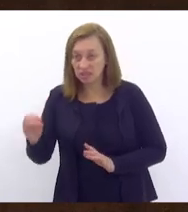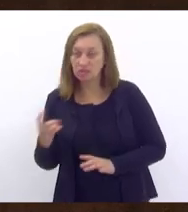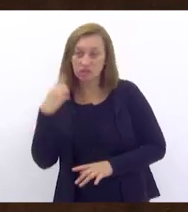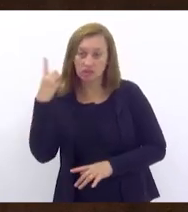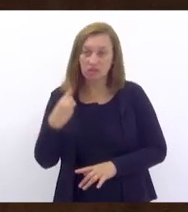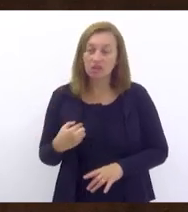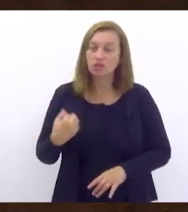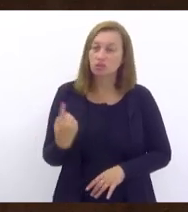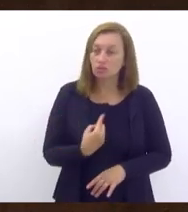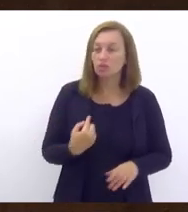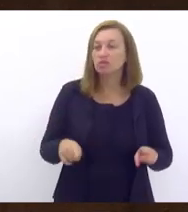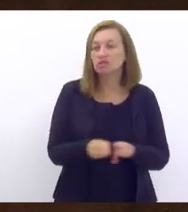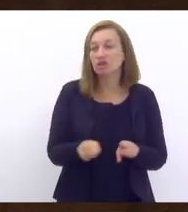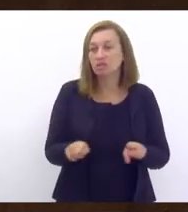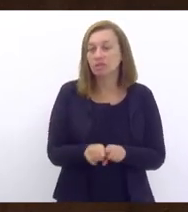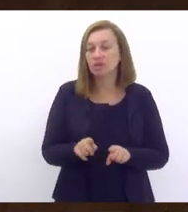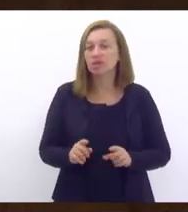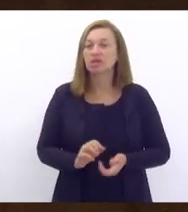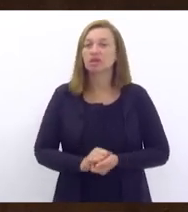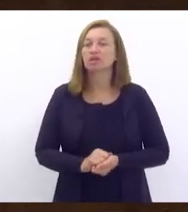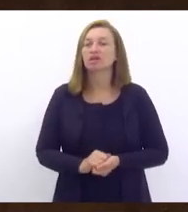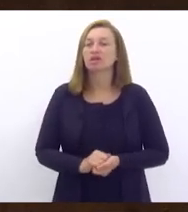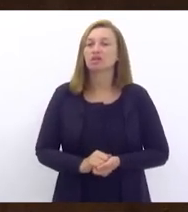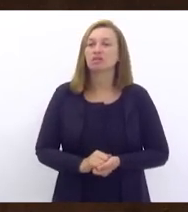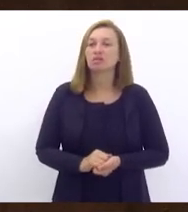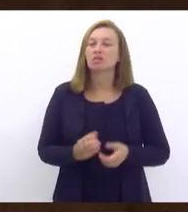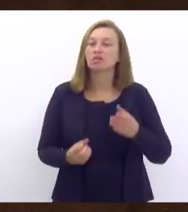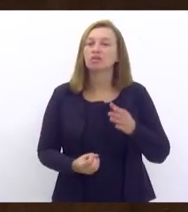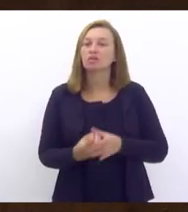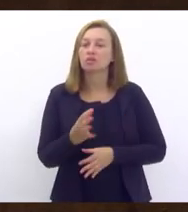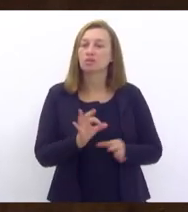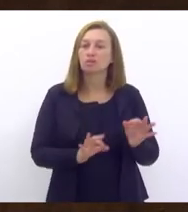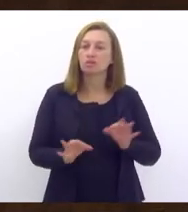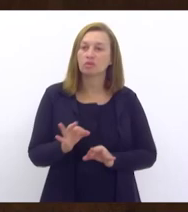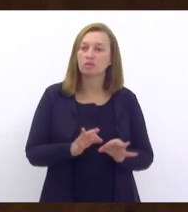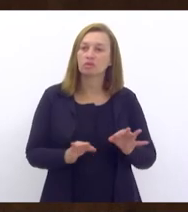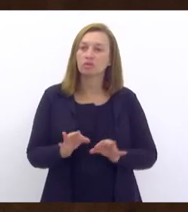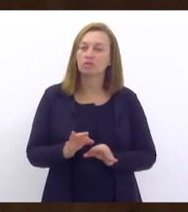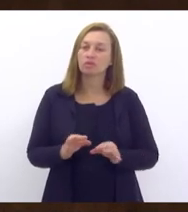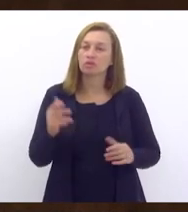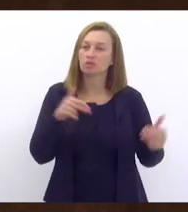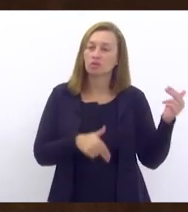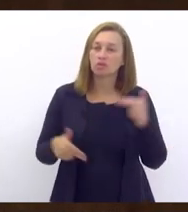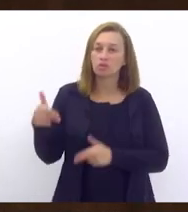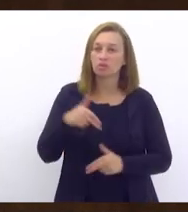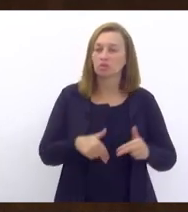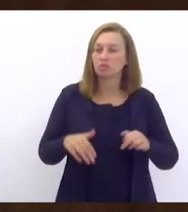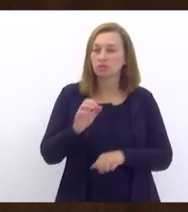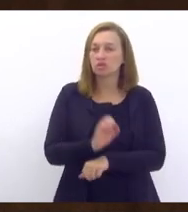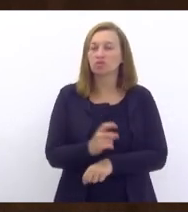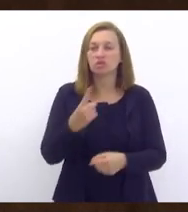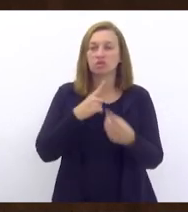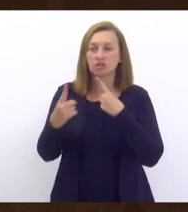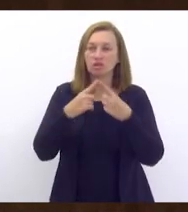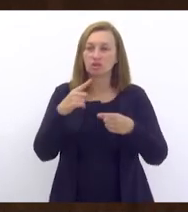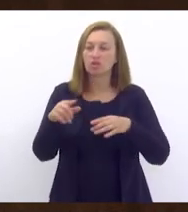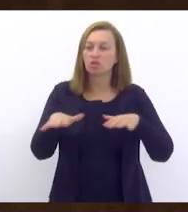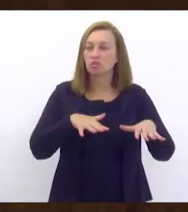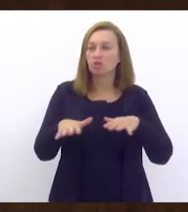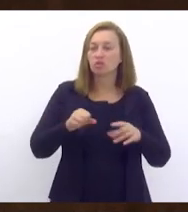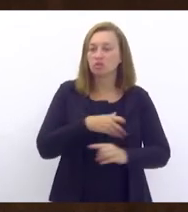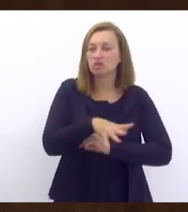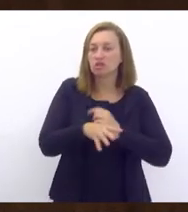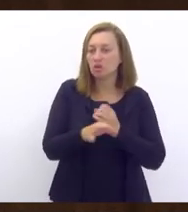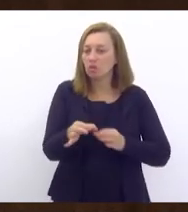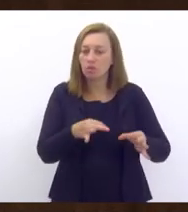nosso PL também, que institui o programa estadual do hip-hop, que foi dialogado com o movimento social